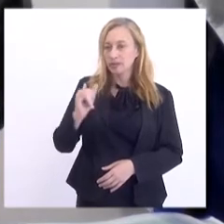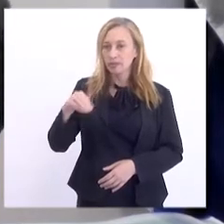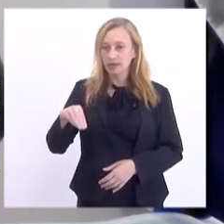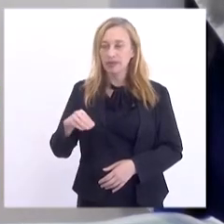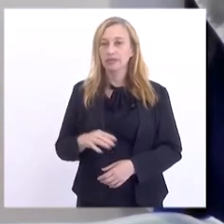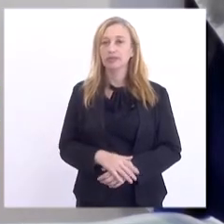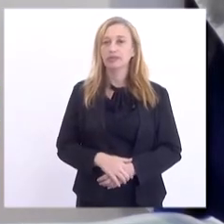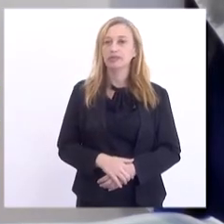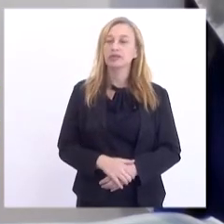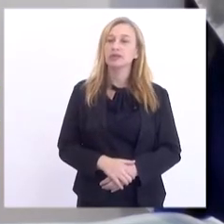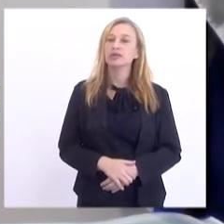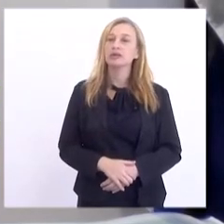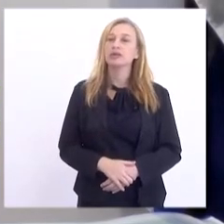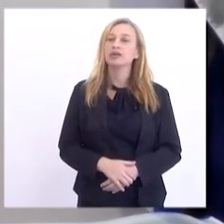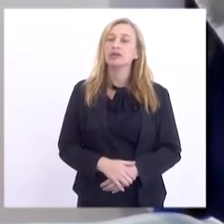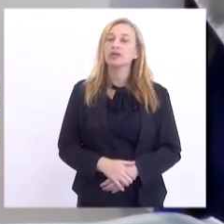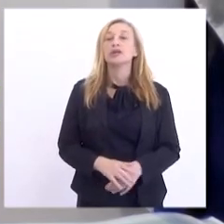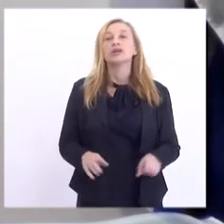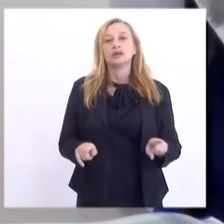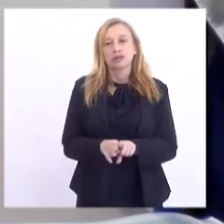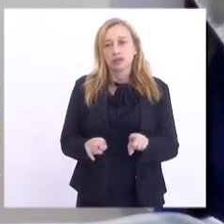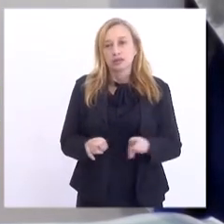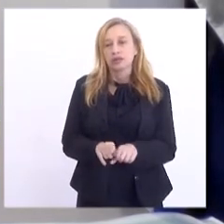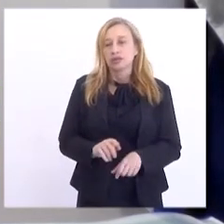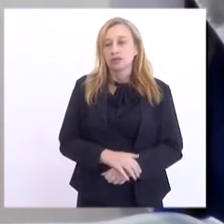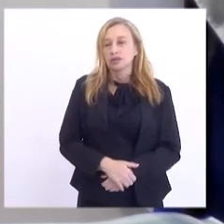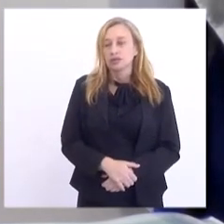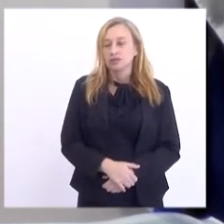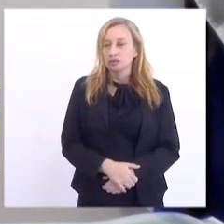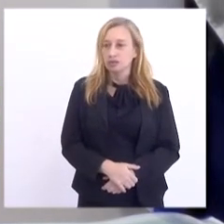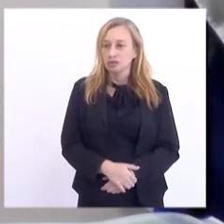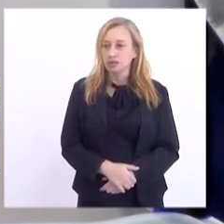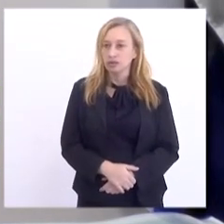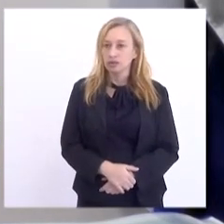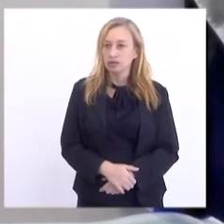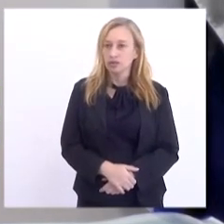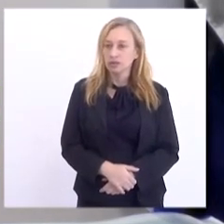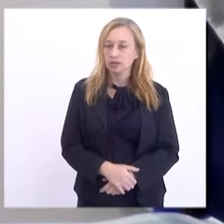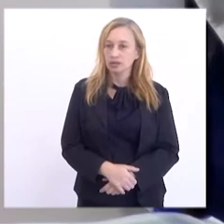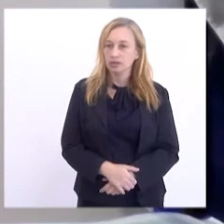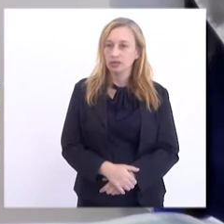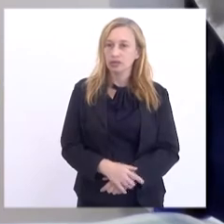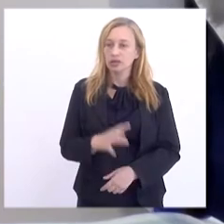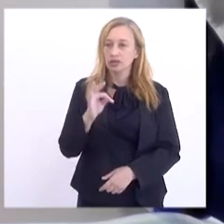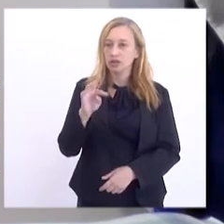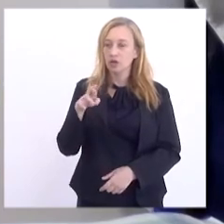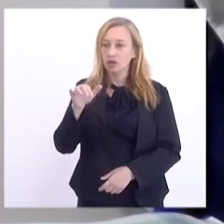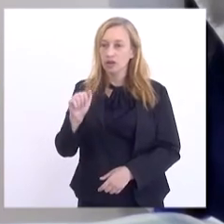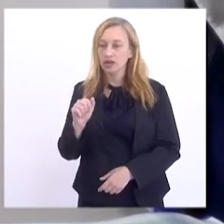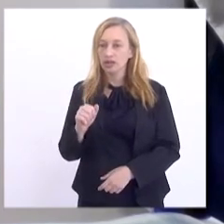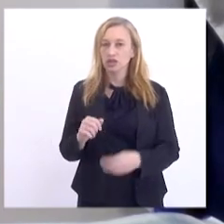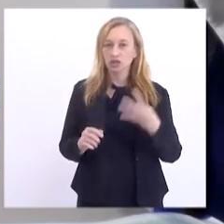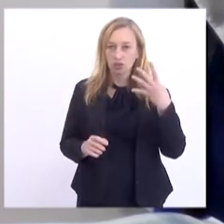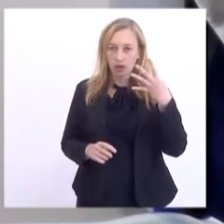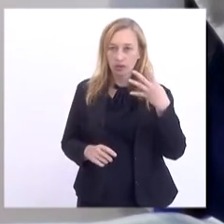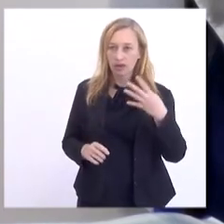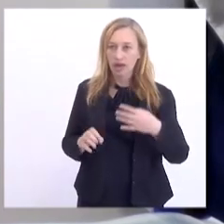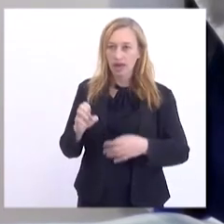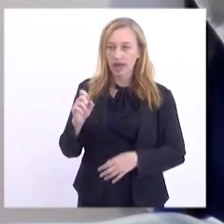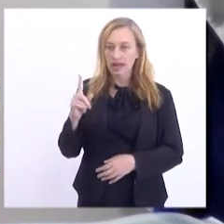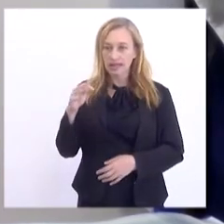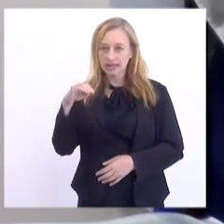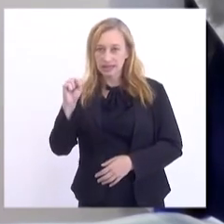é the building e também aplicar teoria das quatro hélices